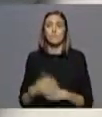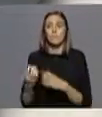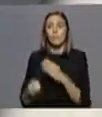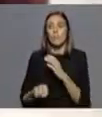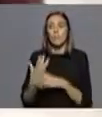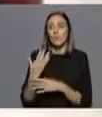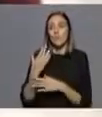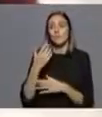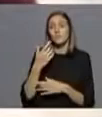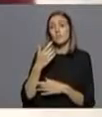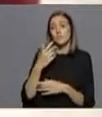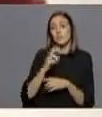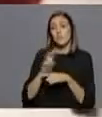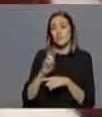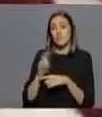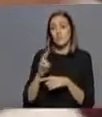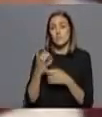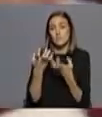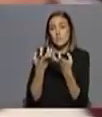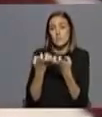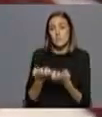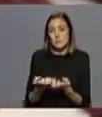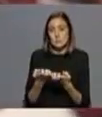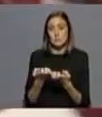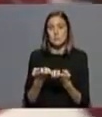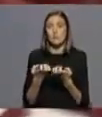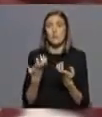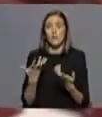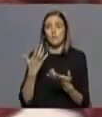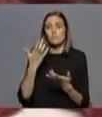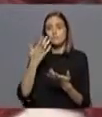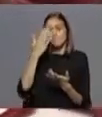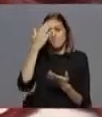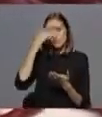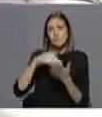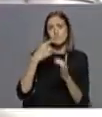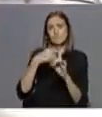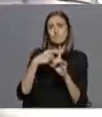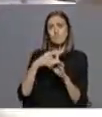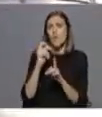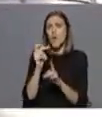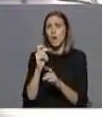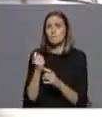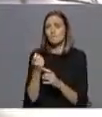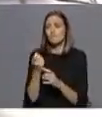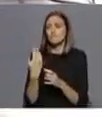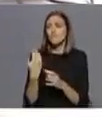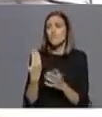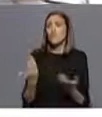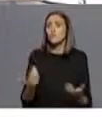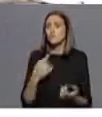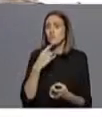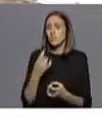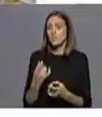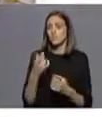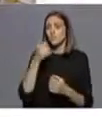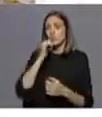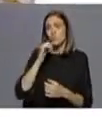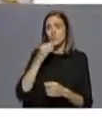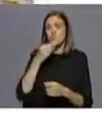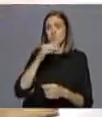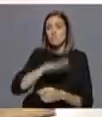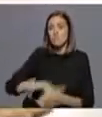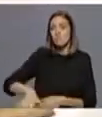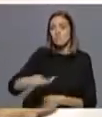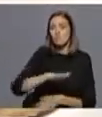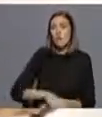vegetais orgânicos desidratados. Uma aposta com resultado positivo em poucos anos, Lara Martinho sublinhou que os Açores são um terreno fértil para este